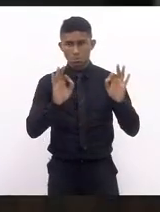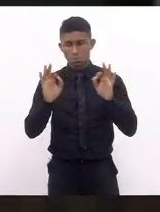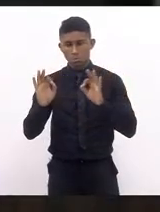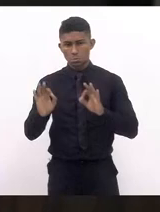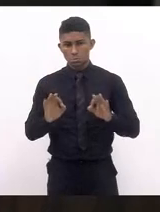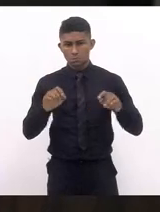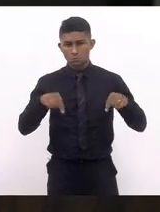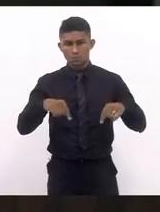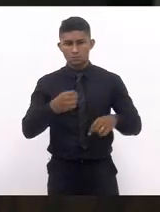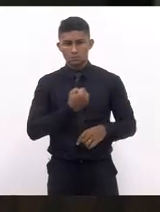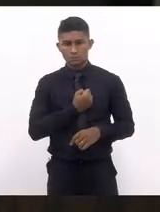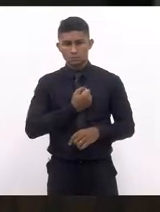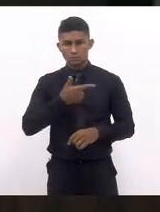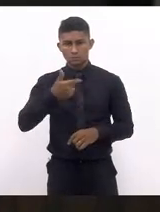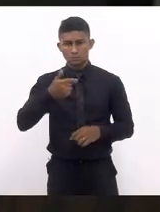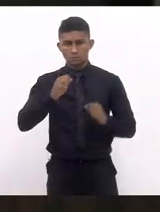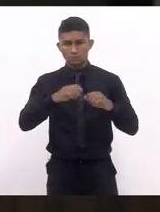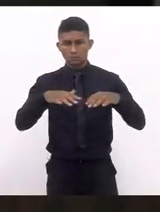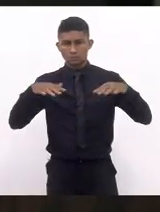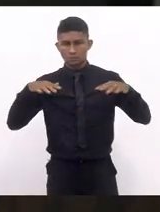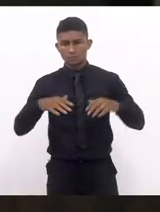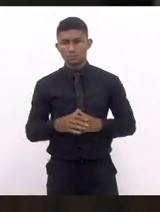12ª sessão ordinária